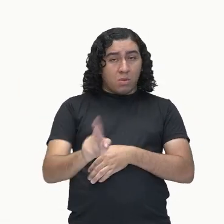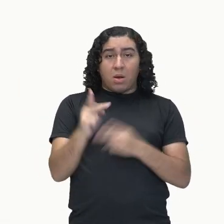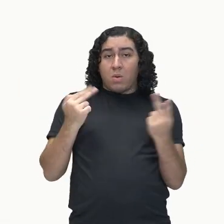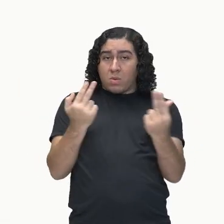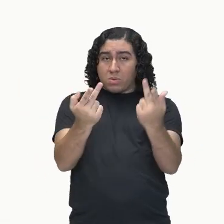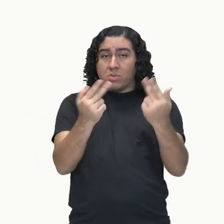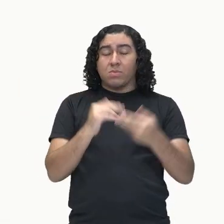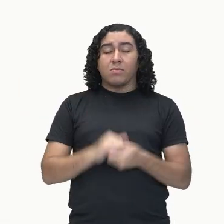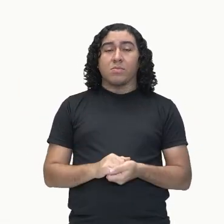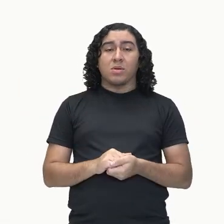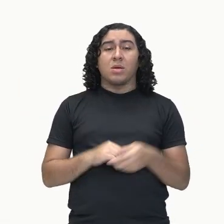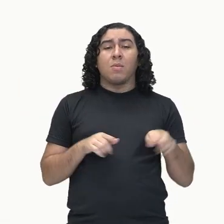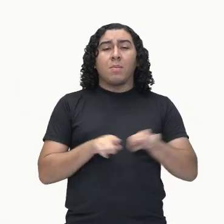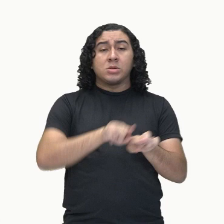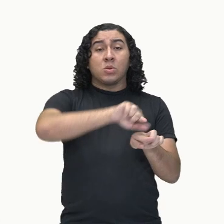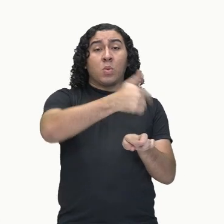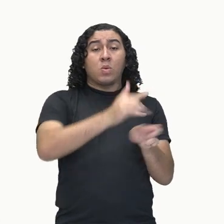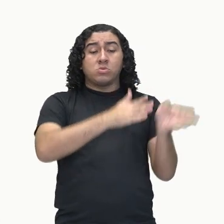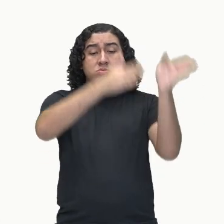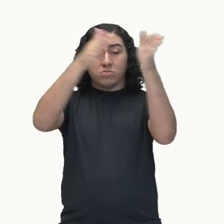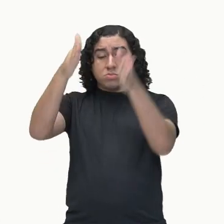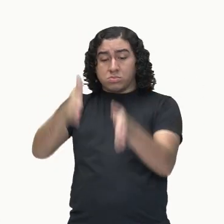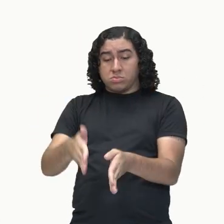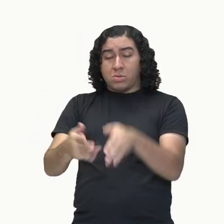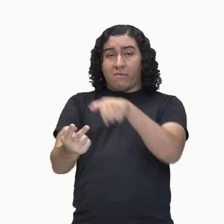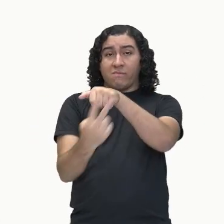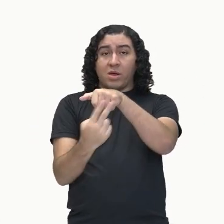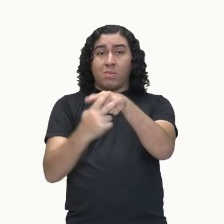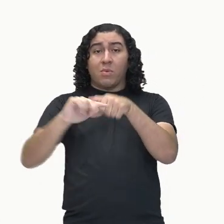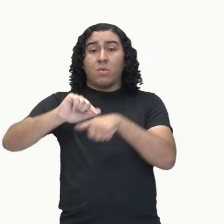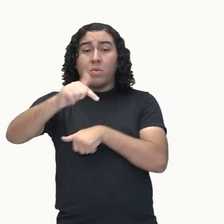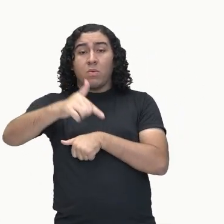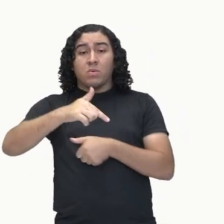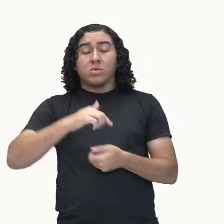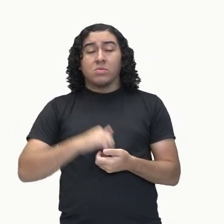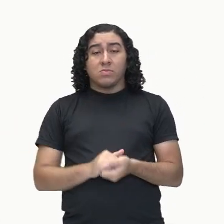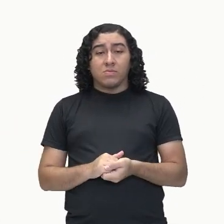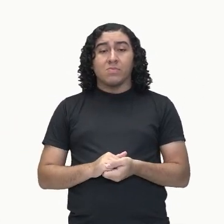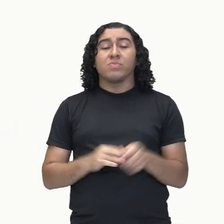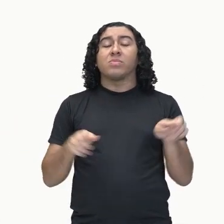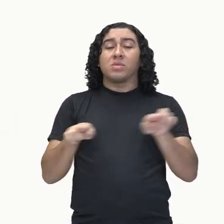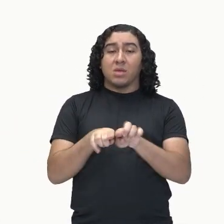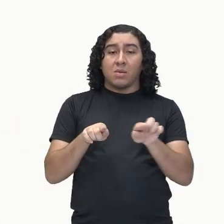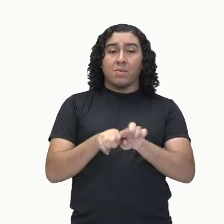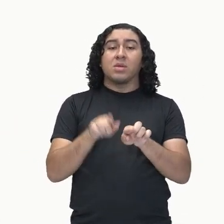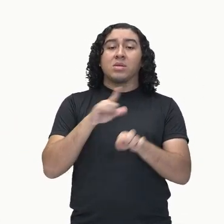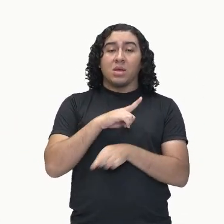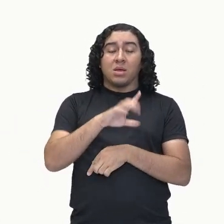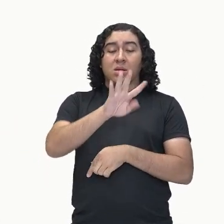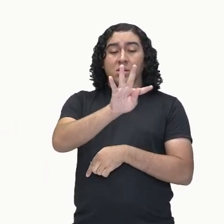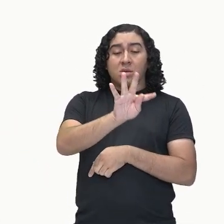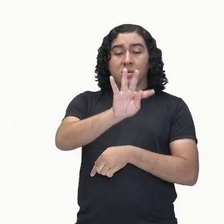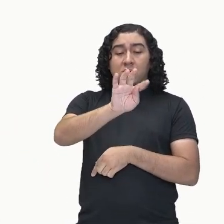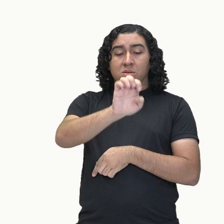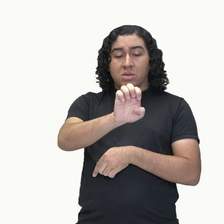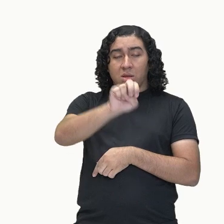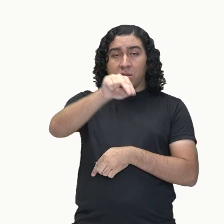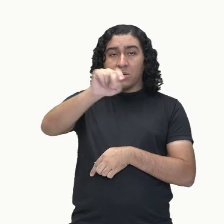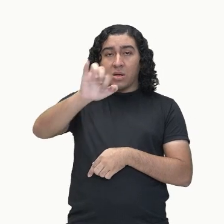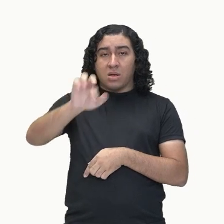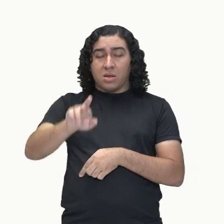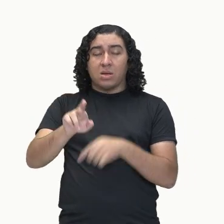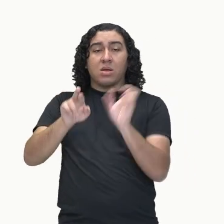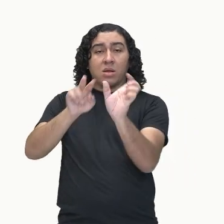e o o verbo tenir Ah o verbo tenir ele além de ter essa invasão da letra R ele vai ter